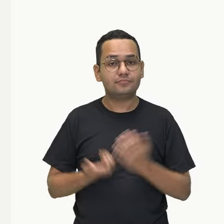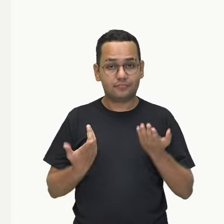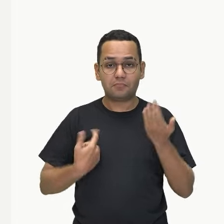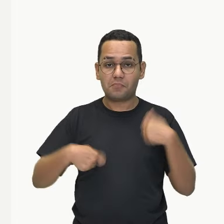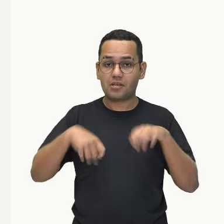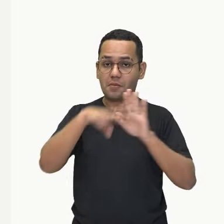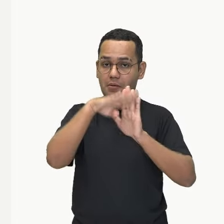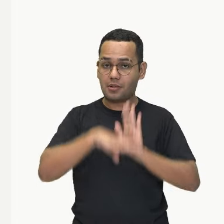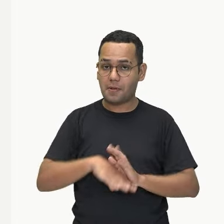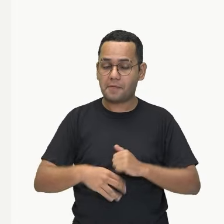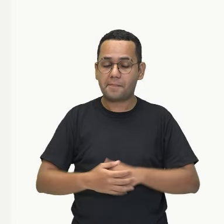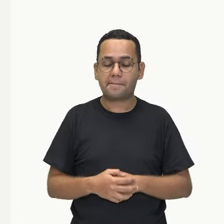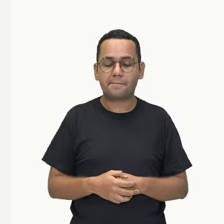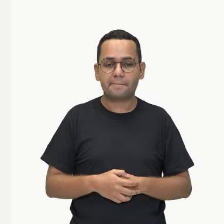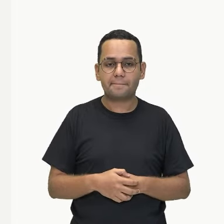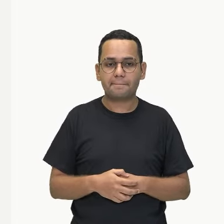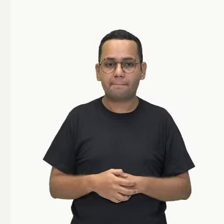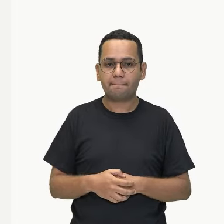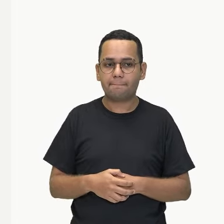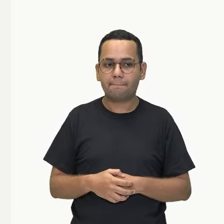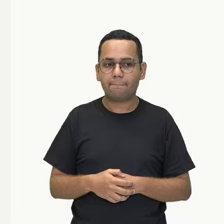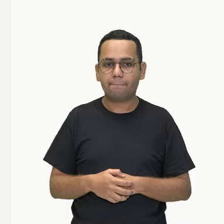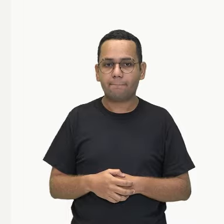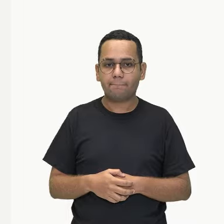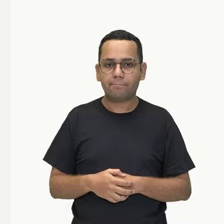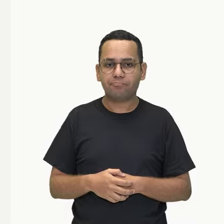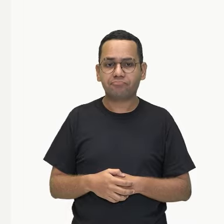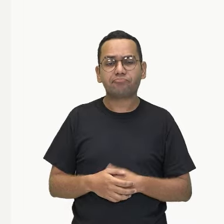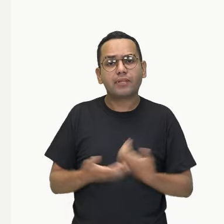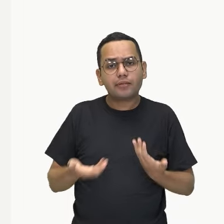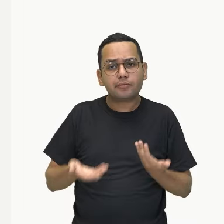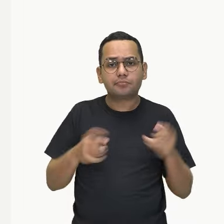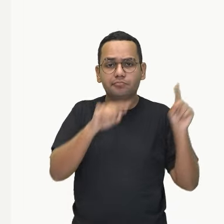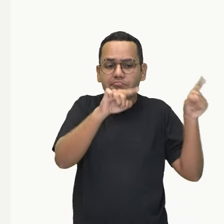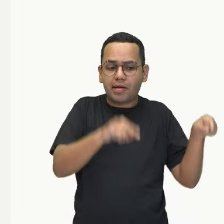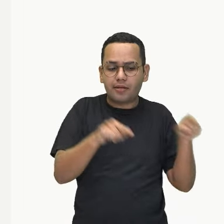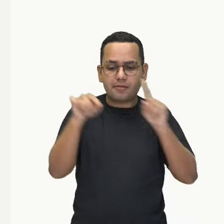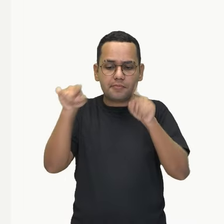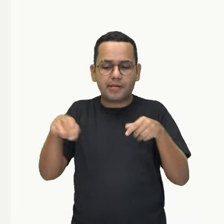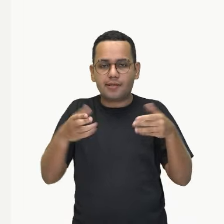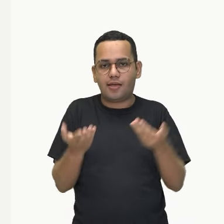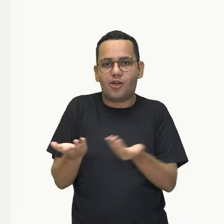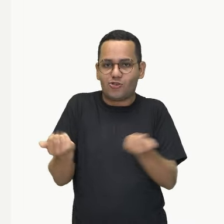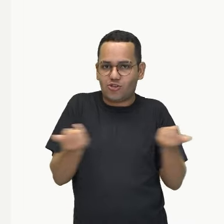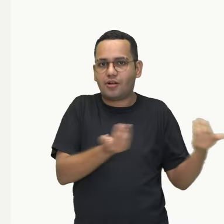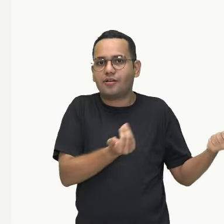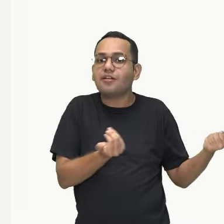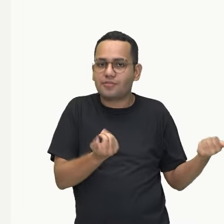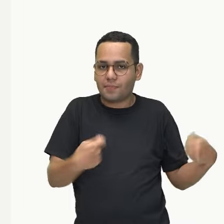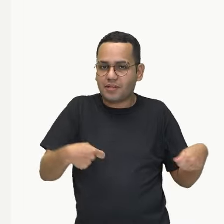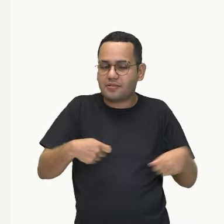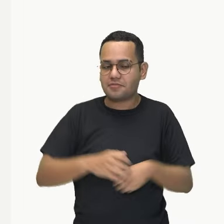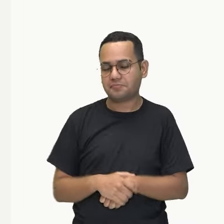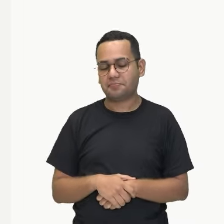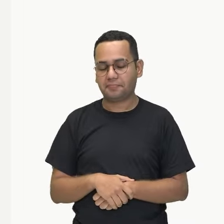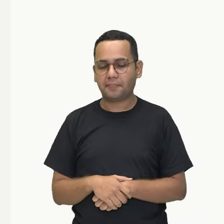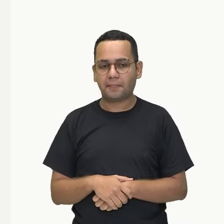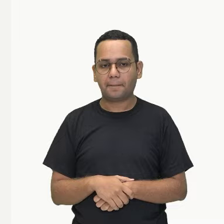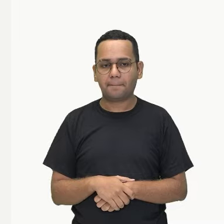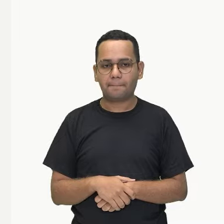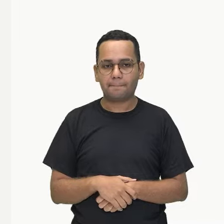passo, pessoal. Qual é o primeiro passo? Eliminar os parênteses. Então, eu pego aqui o